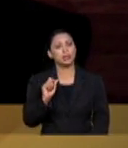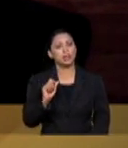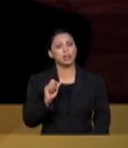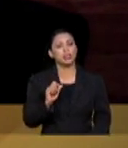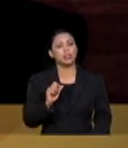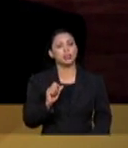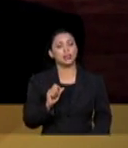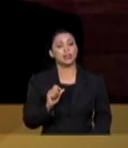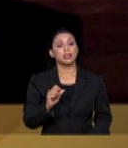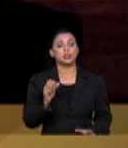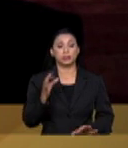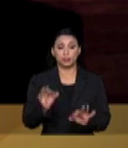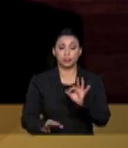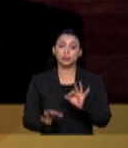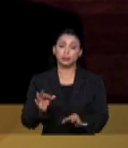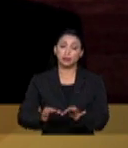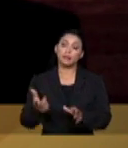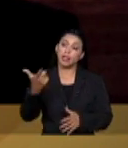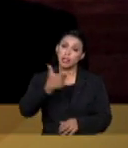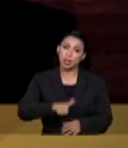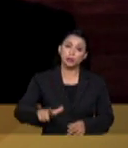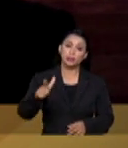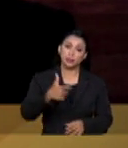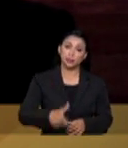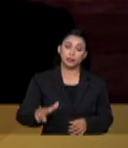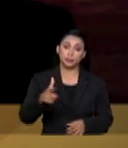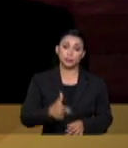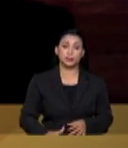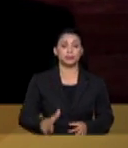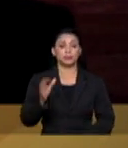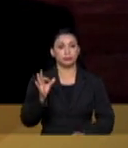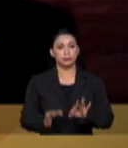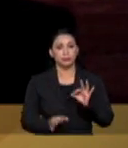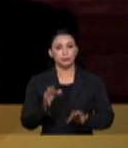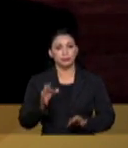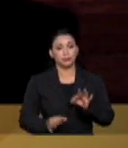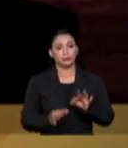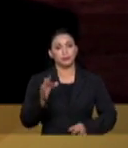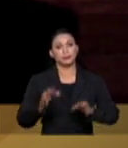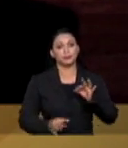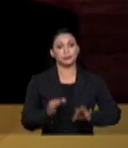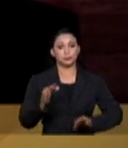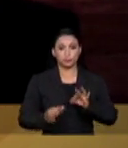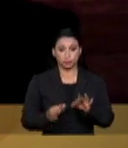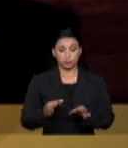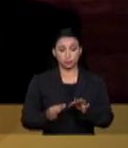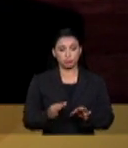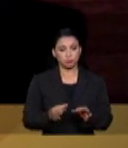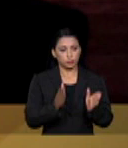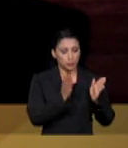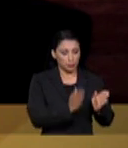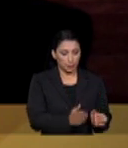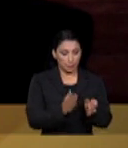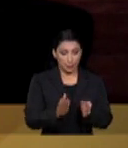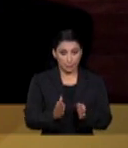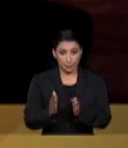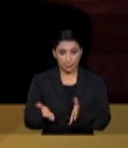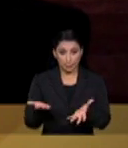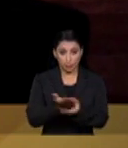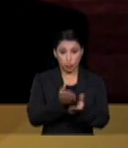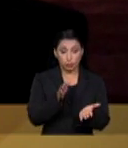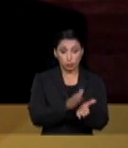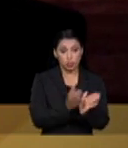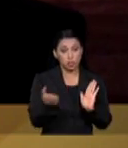judiciais permaneceram ao correr com a judicialização de todas as fases do complexo processo